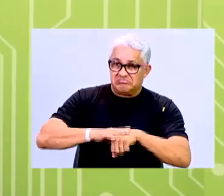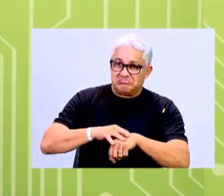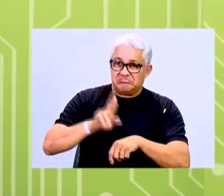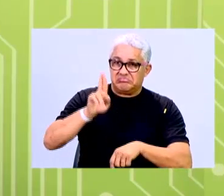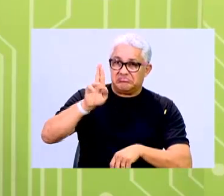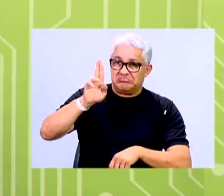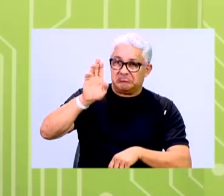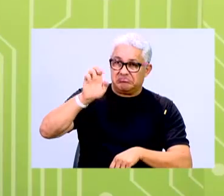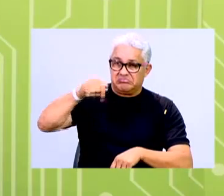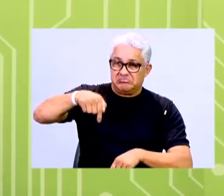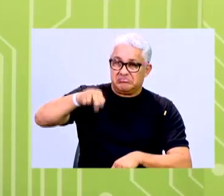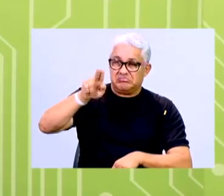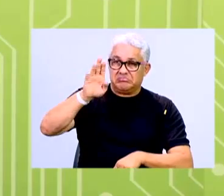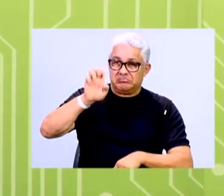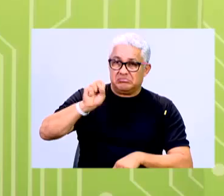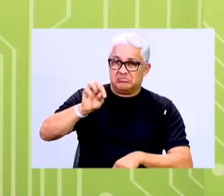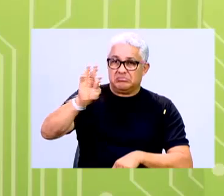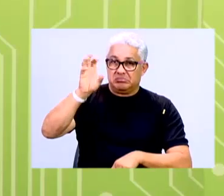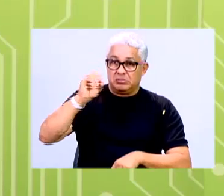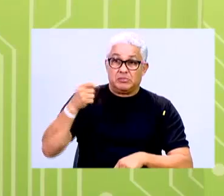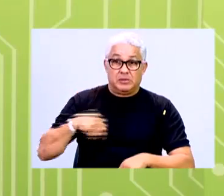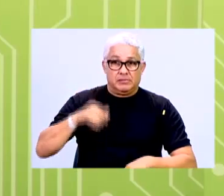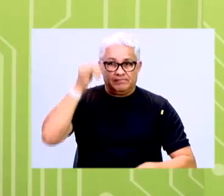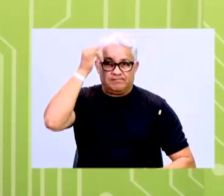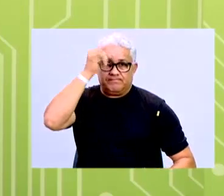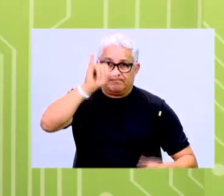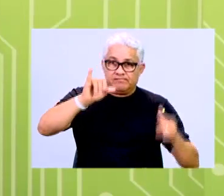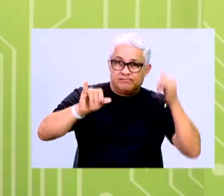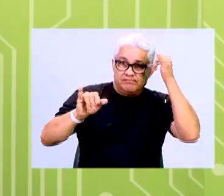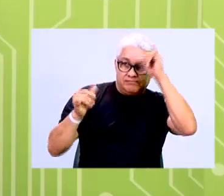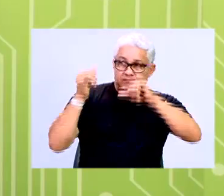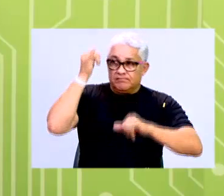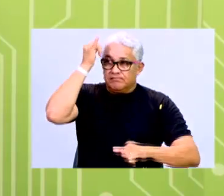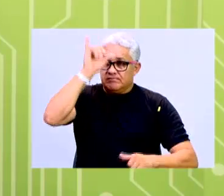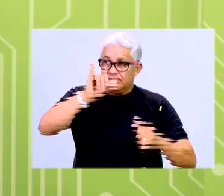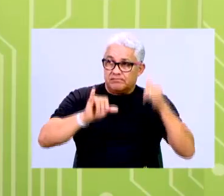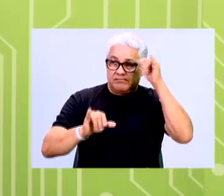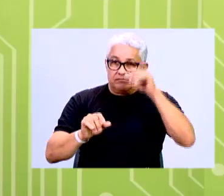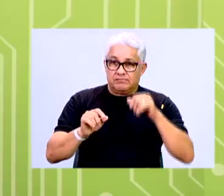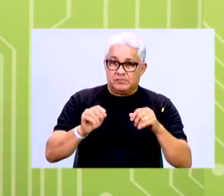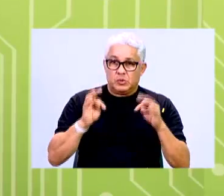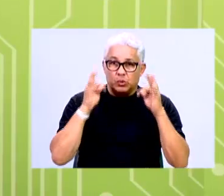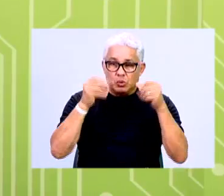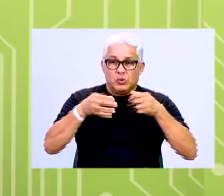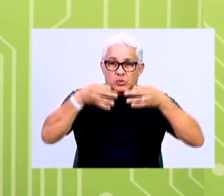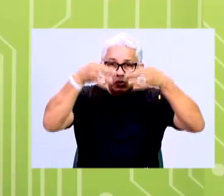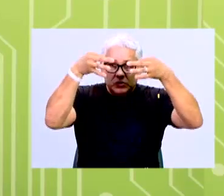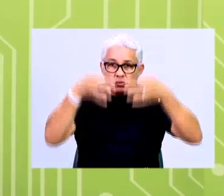sempre me precavendo de que aquilo está tudo certinho, que